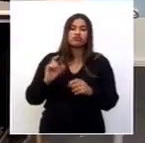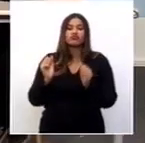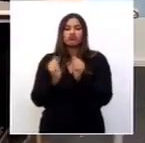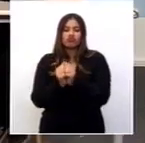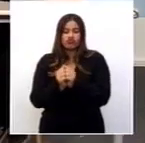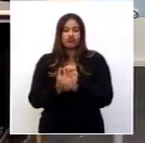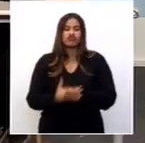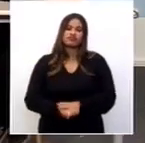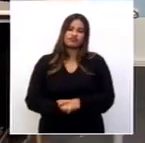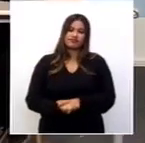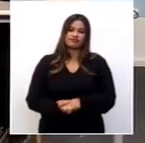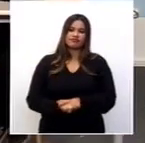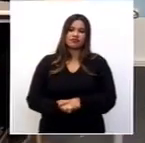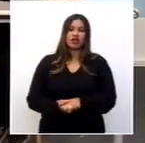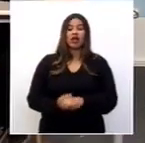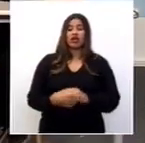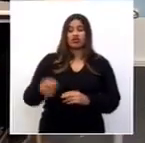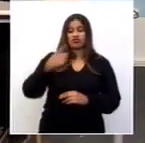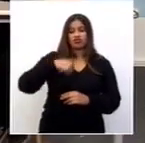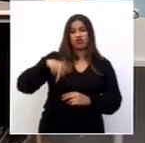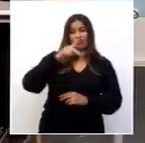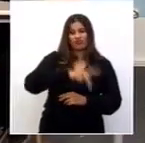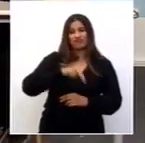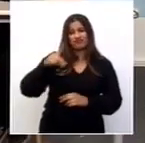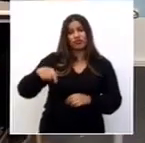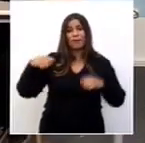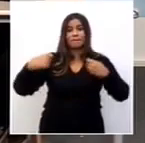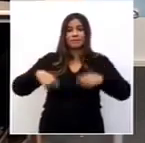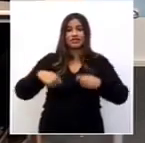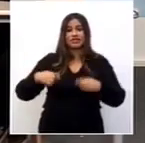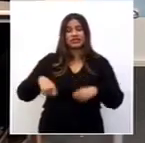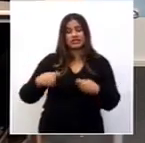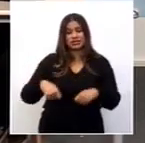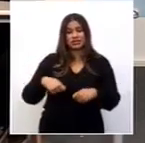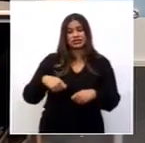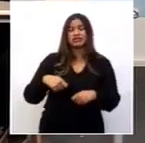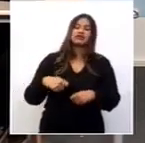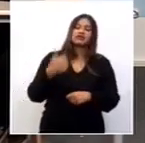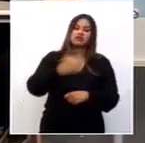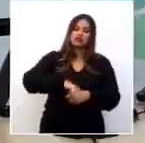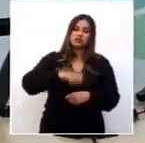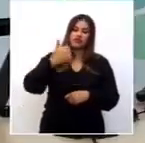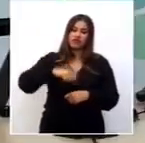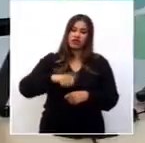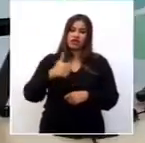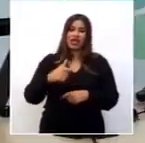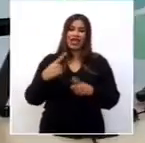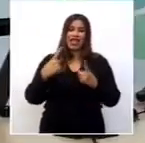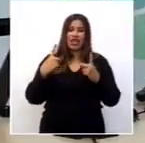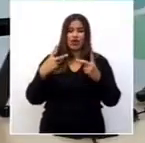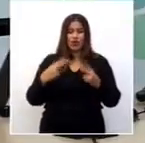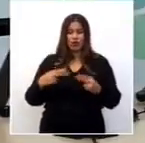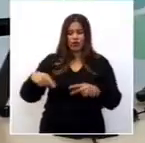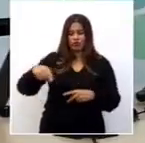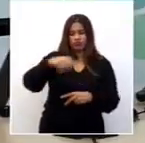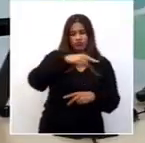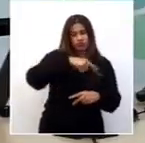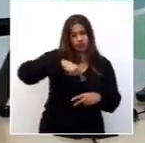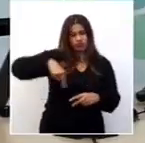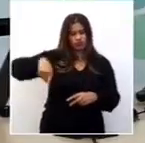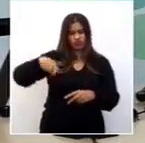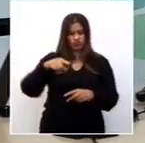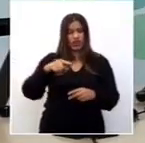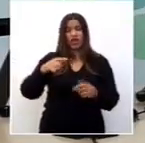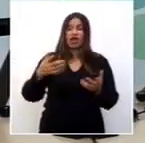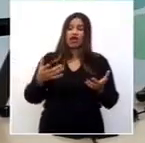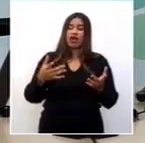parte do ato pedagógico. E a gente pode entender o ato pedagógico como um ciclo, que ele começa com o planejamento do professor, da